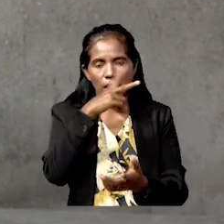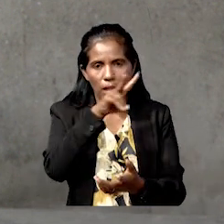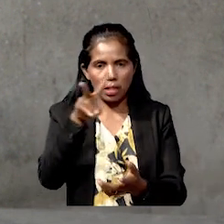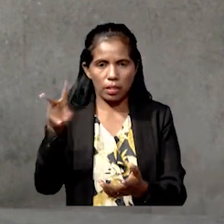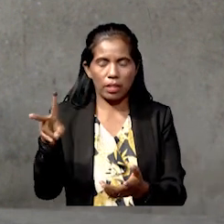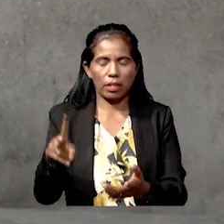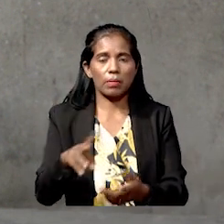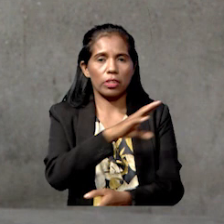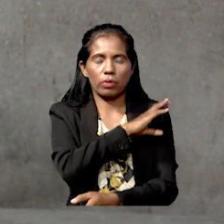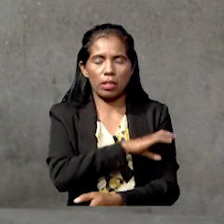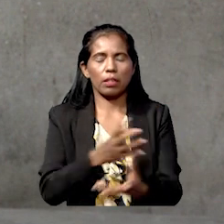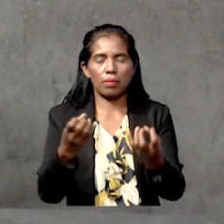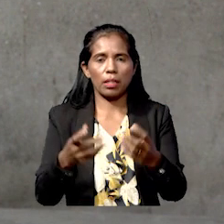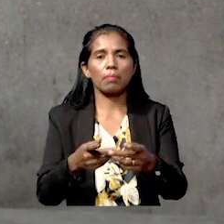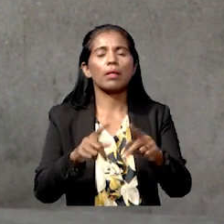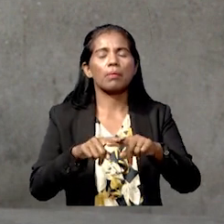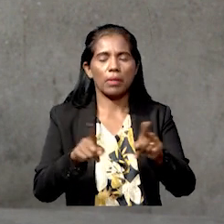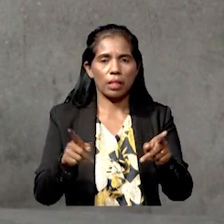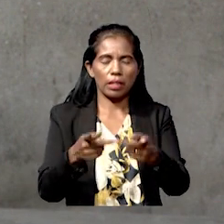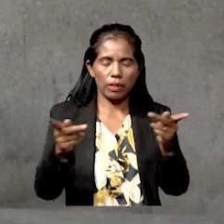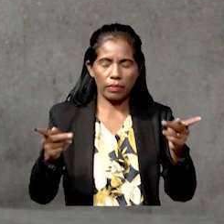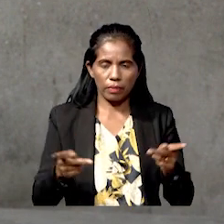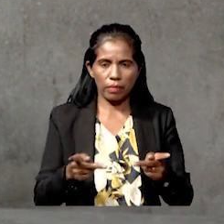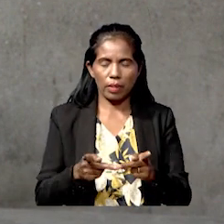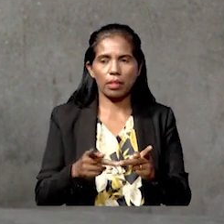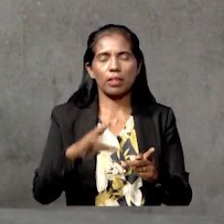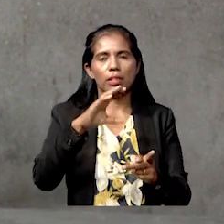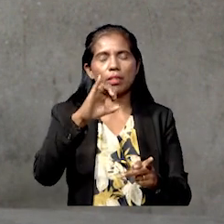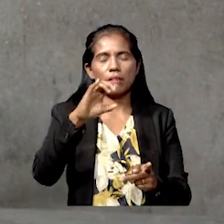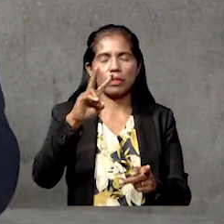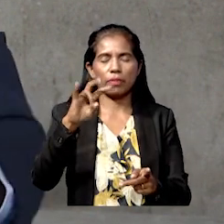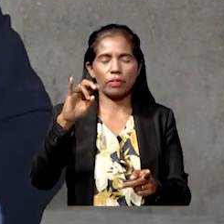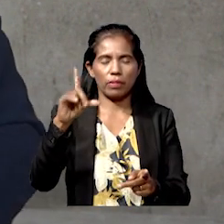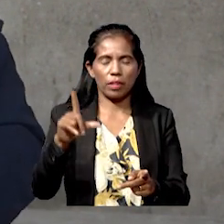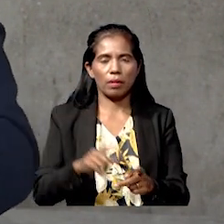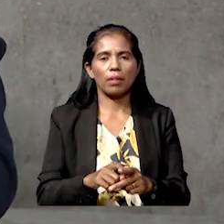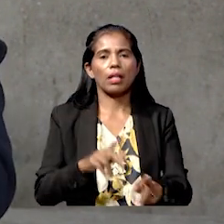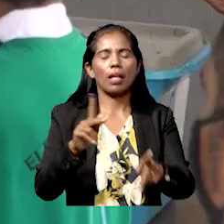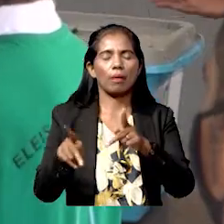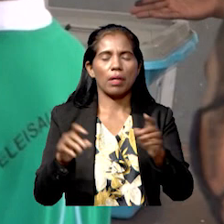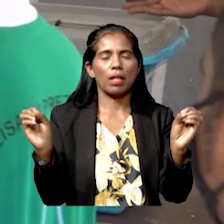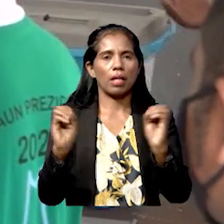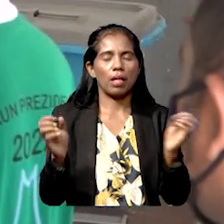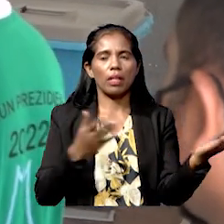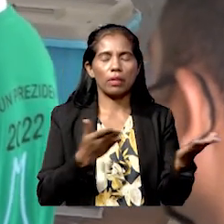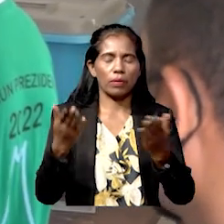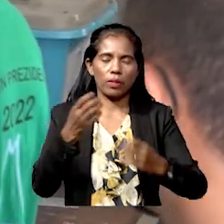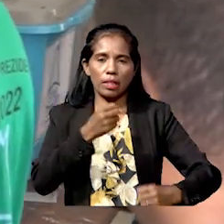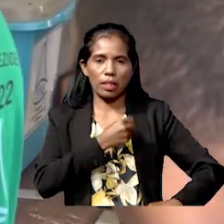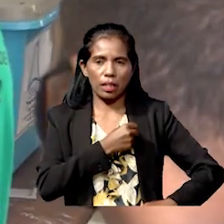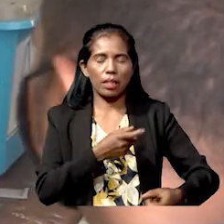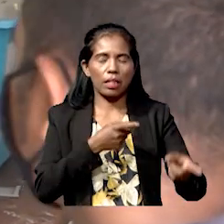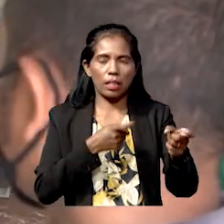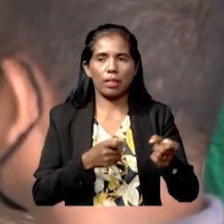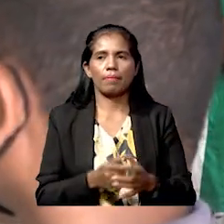veio a instituição Balun Civil, na Bela Loz, la Lori Kila, Lori fale Kila toda. Hortamos promete se